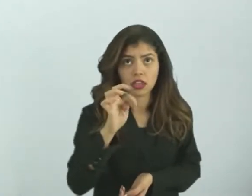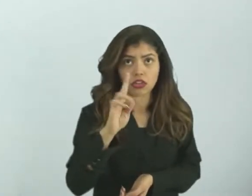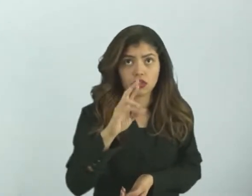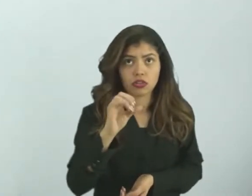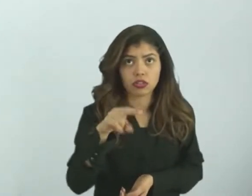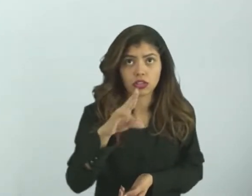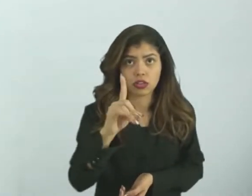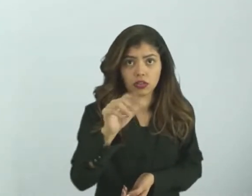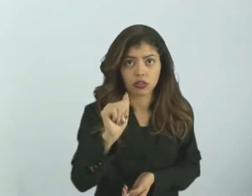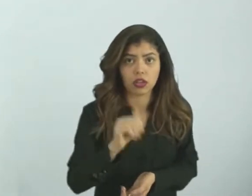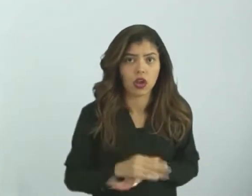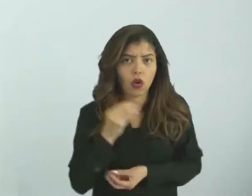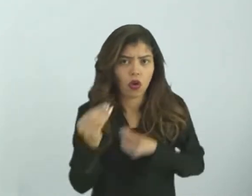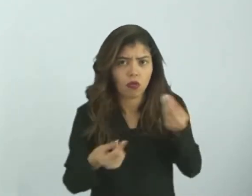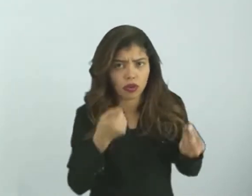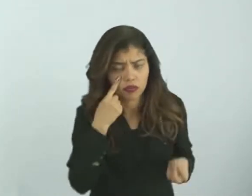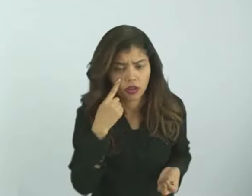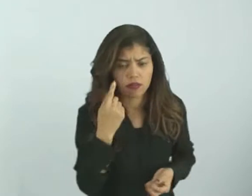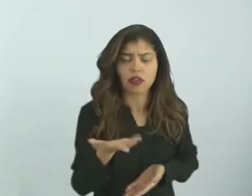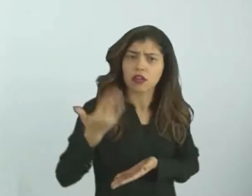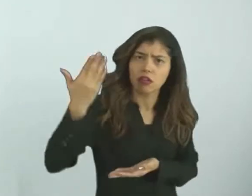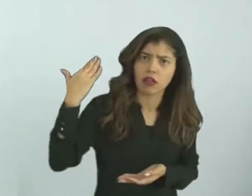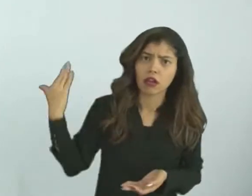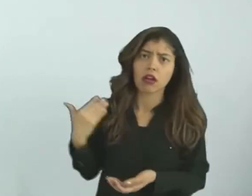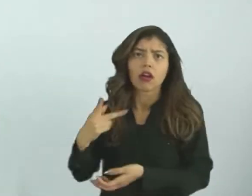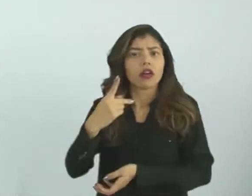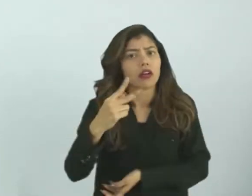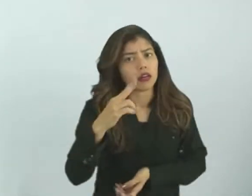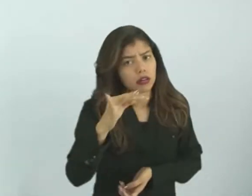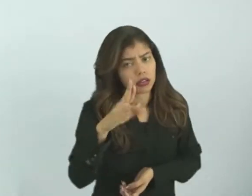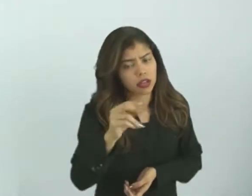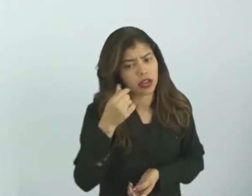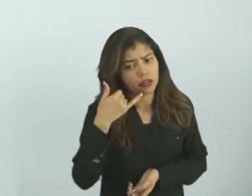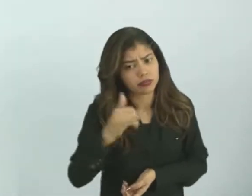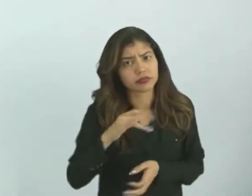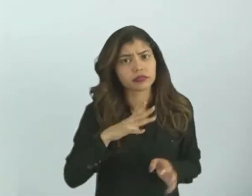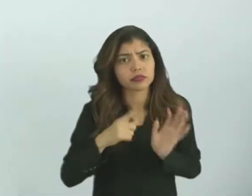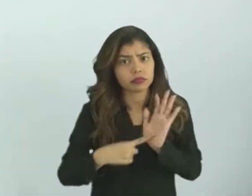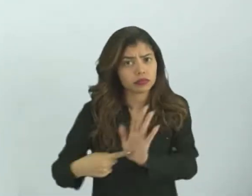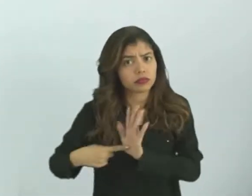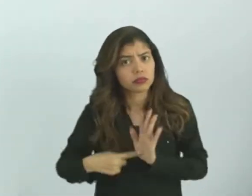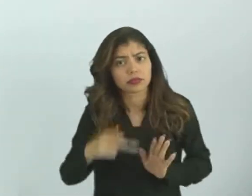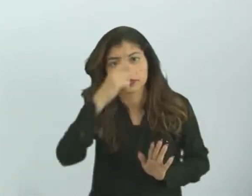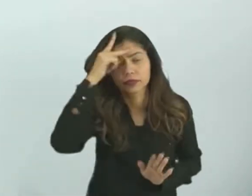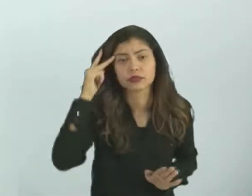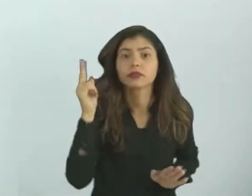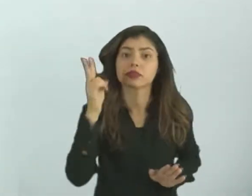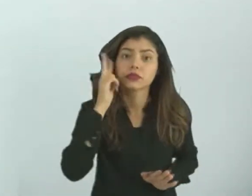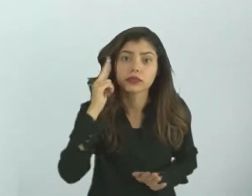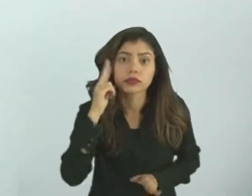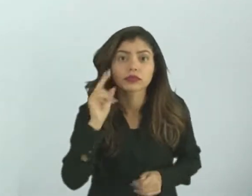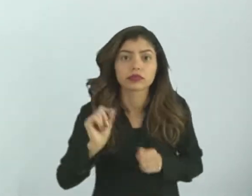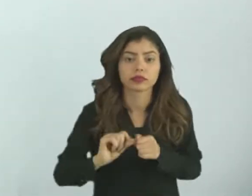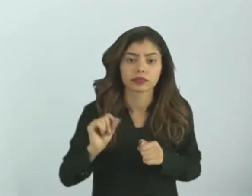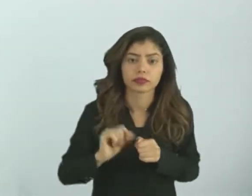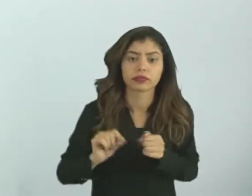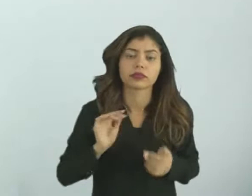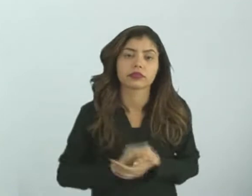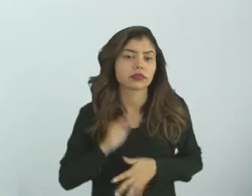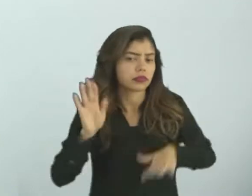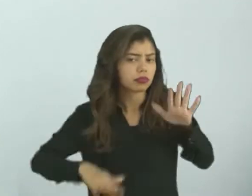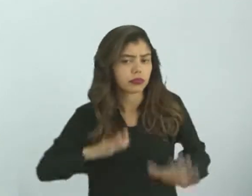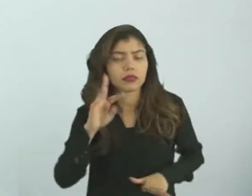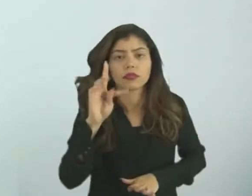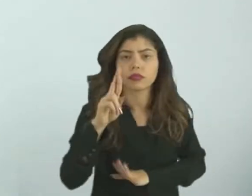testosterona. E como a gente vai ver posteriormente, né, nos efeitos, a gente pode ver que se uma pessoa normal que produz normalmente